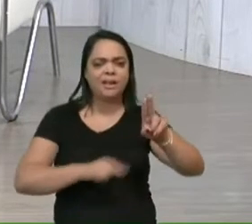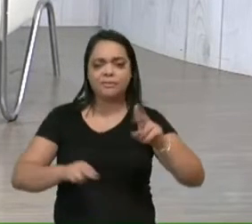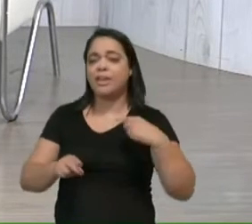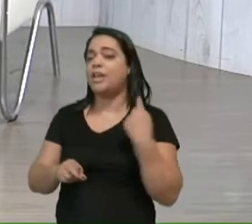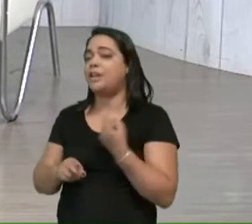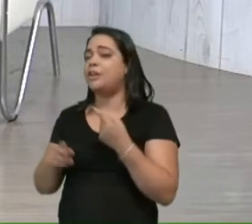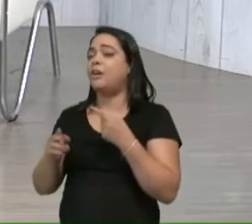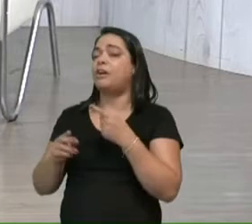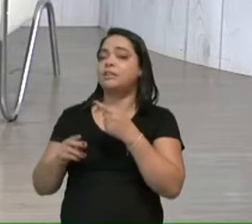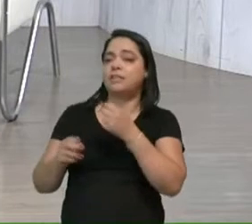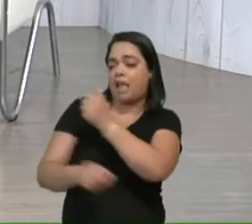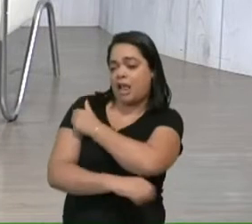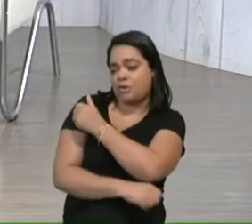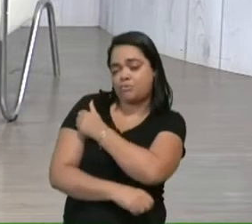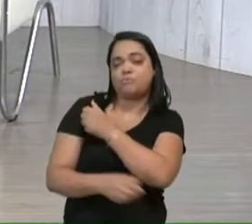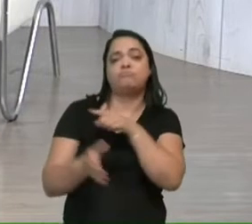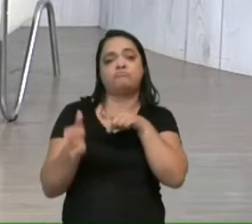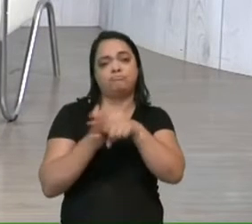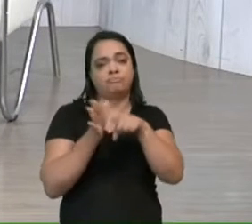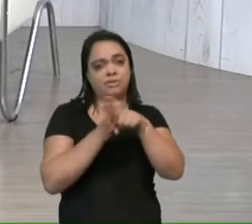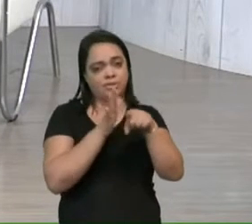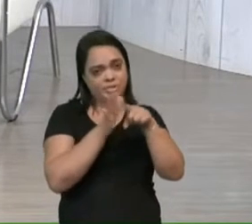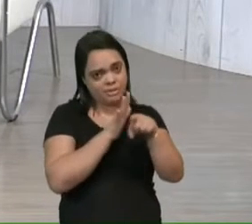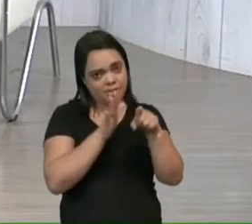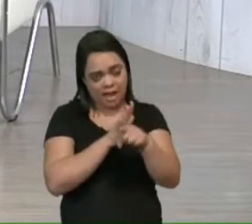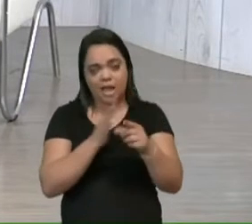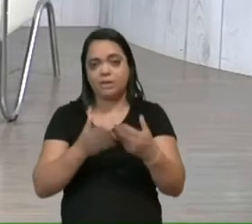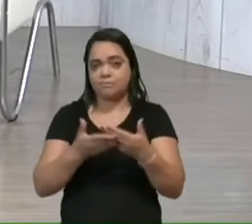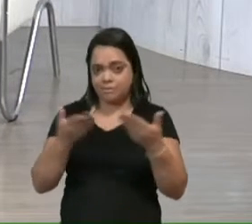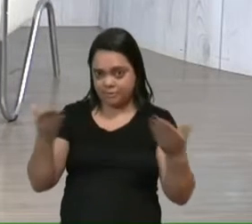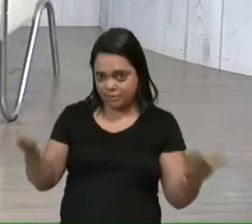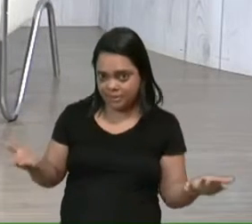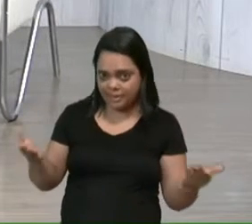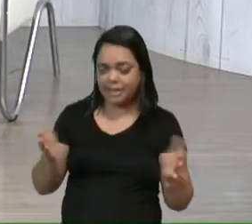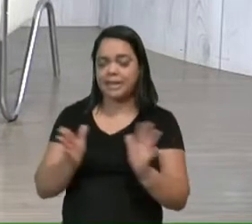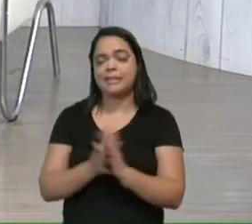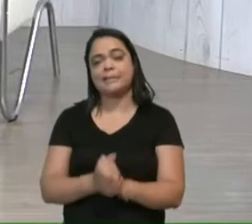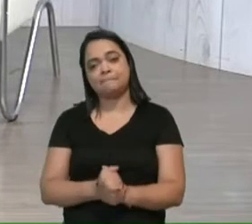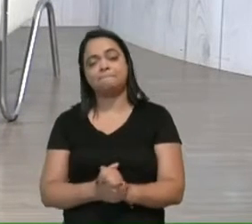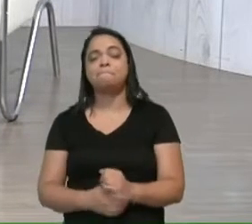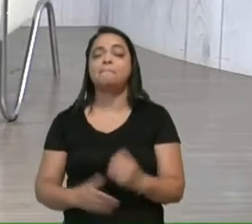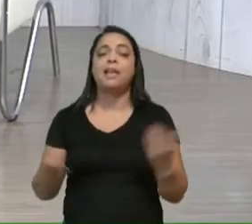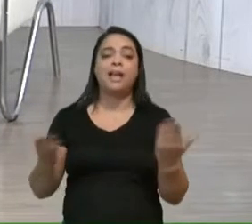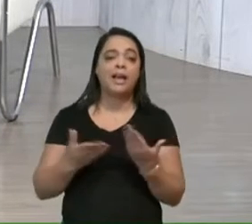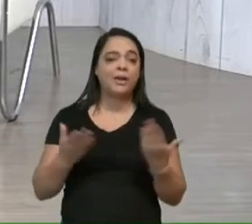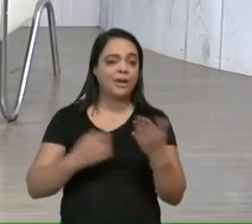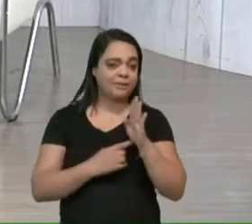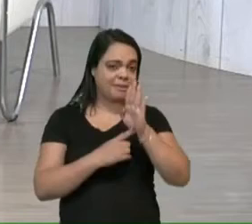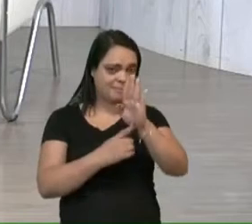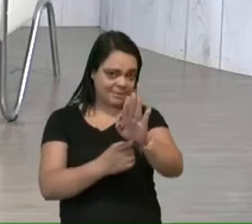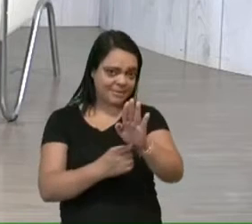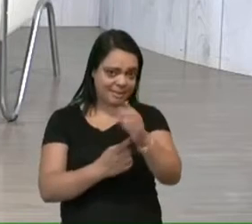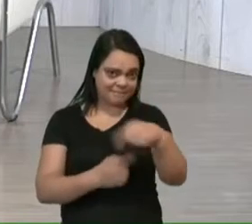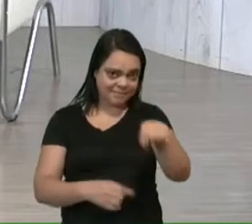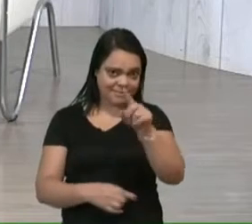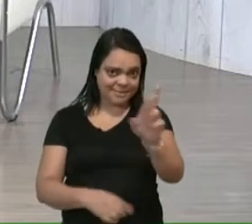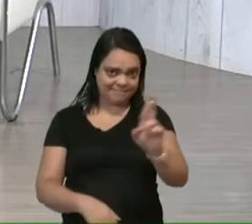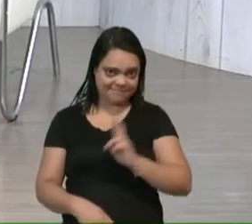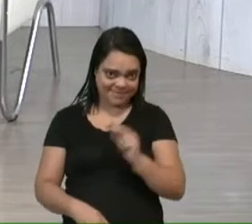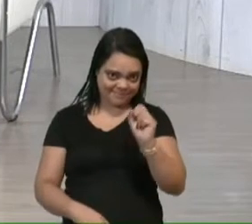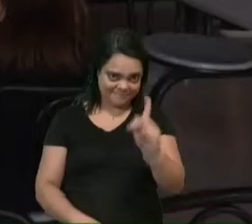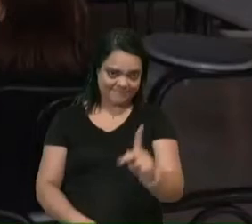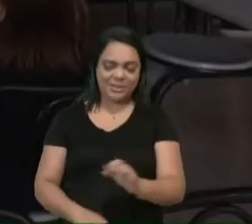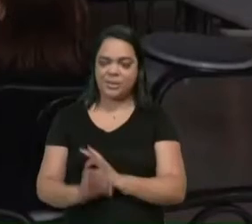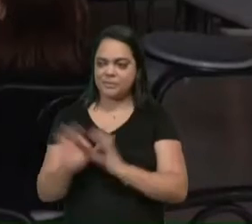fizemos algumas perguntas aos alunos Os estudantes fizeram perguntas para você e a gente vai colocar uma agora na tela tá bom ah